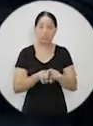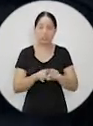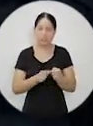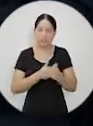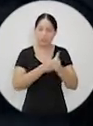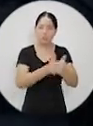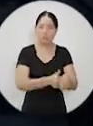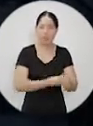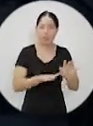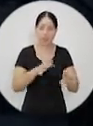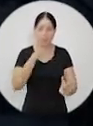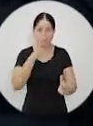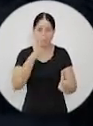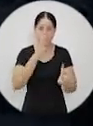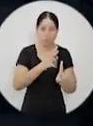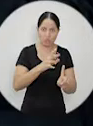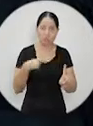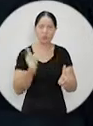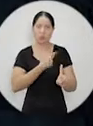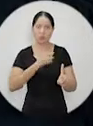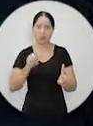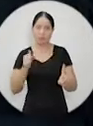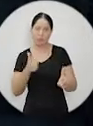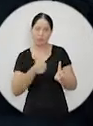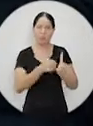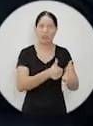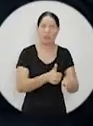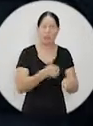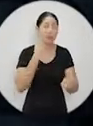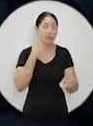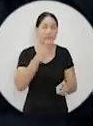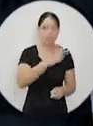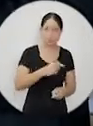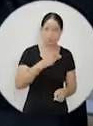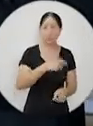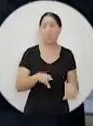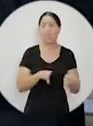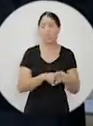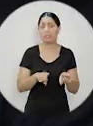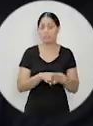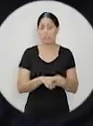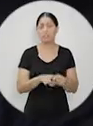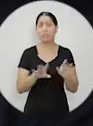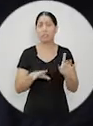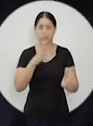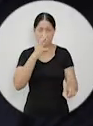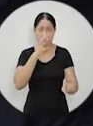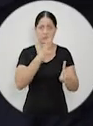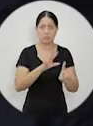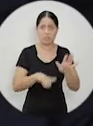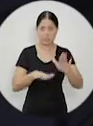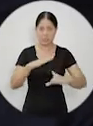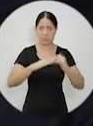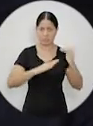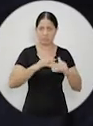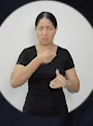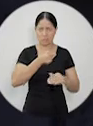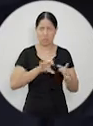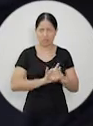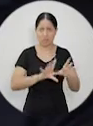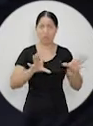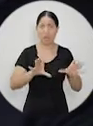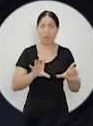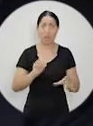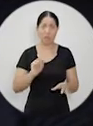acompanhar os casos que nos são denunciados, enunciando cotidianamente esse primado da liberdade de imprensa. A Ordem